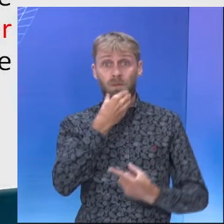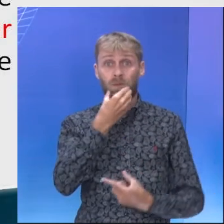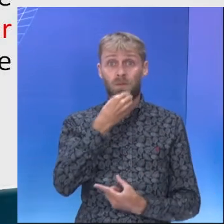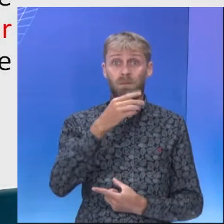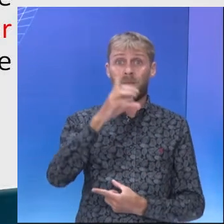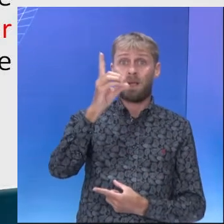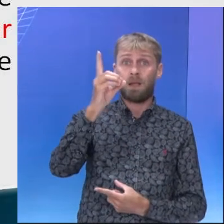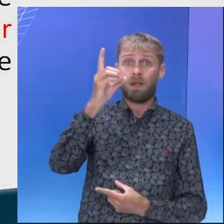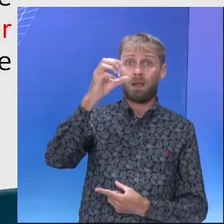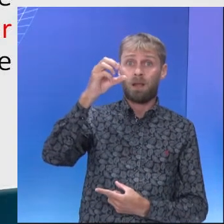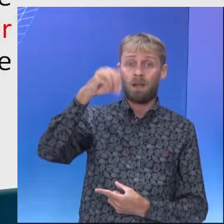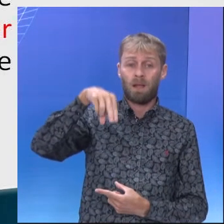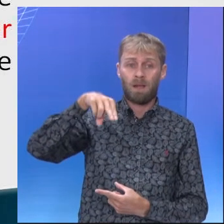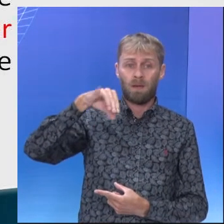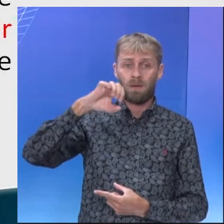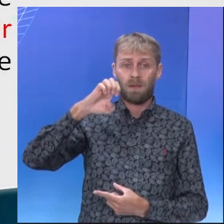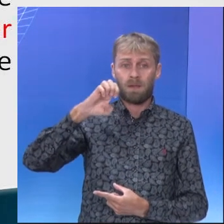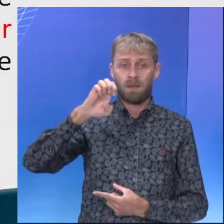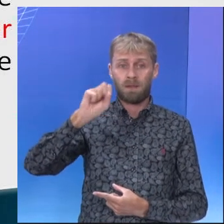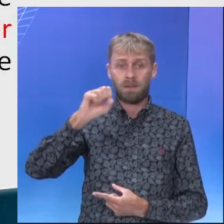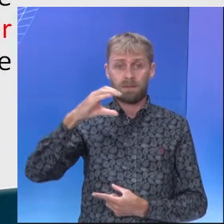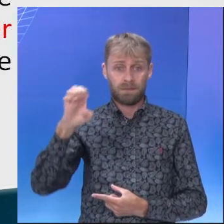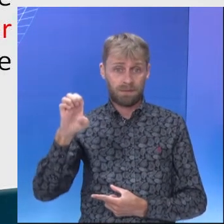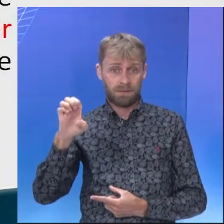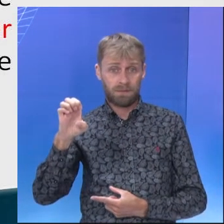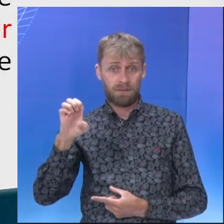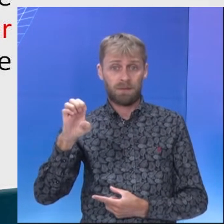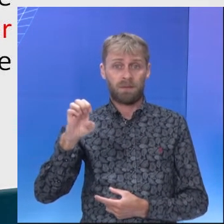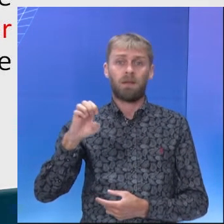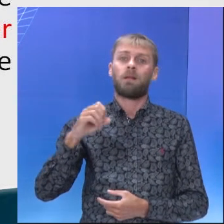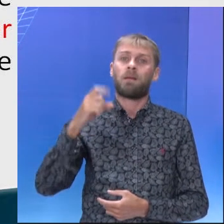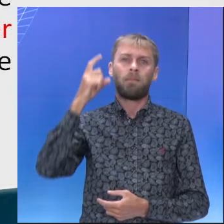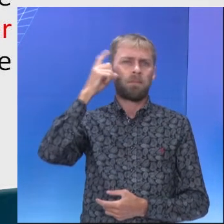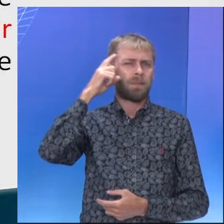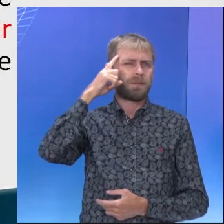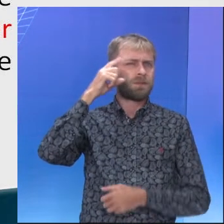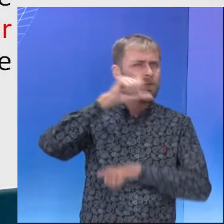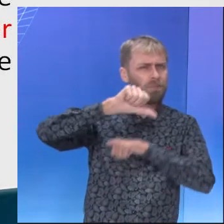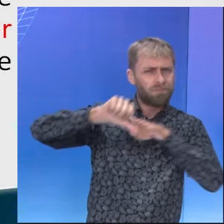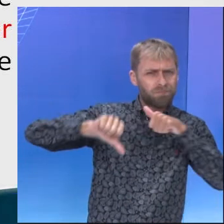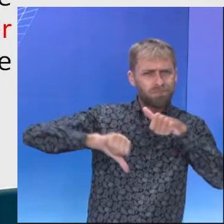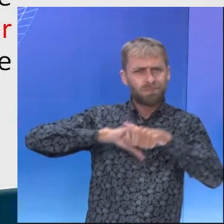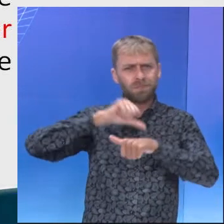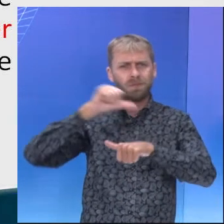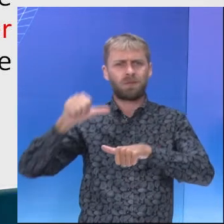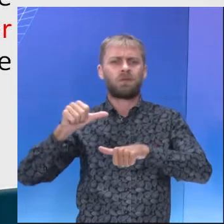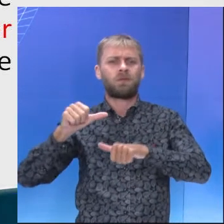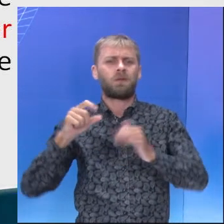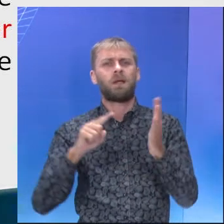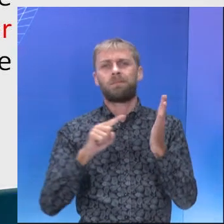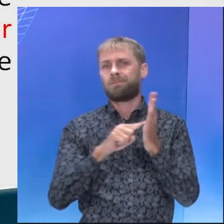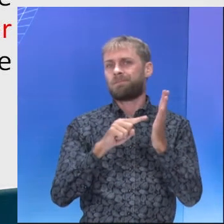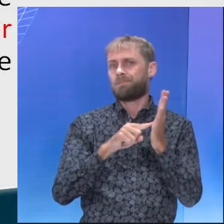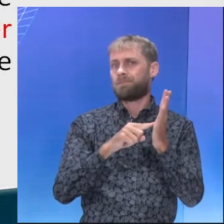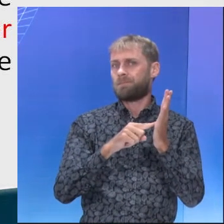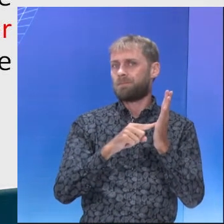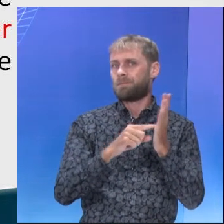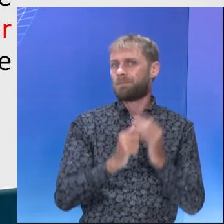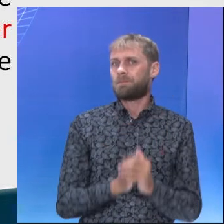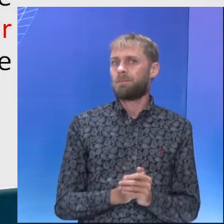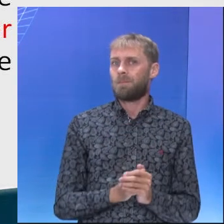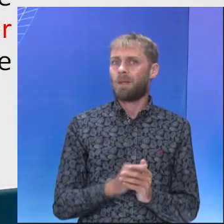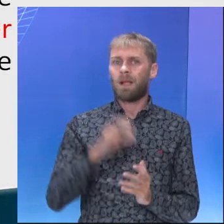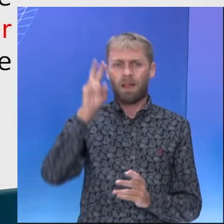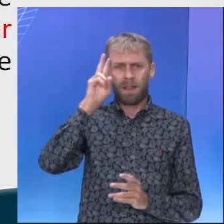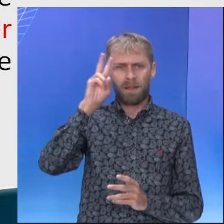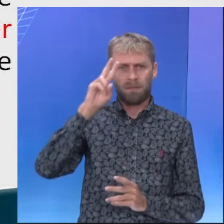But Donice Sandoval has made it her mission to change that. Nome de pessoas. Lembra que eu já disse que but é uma coisa que vem